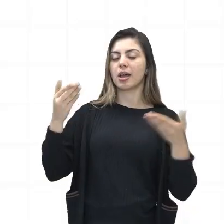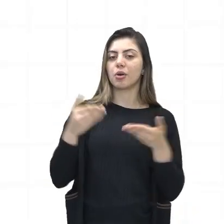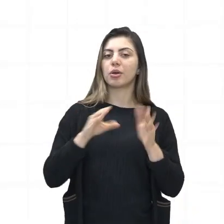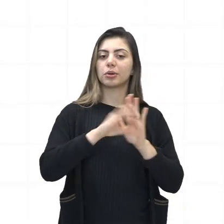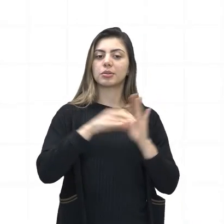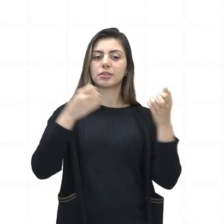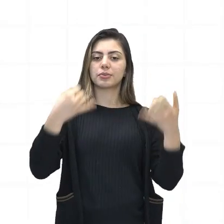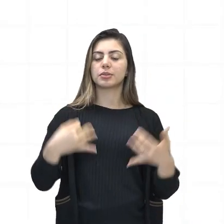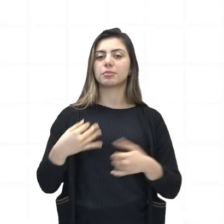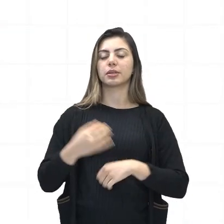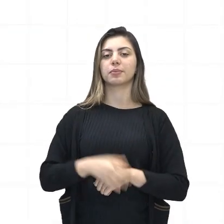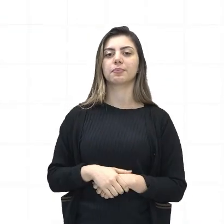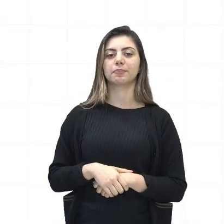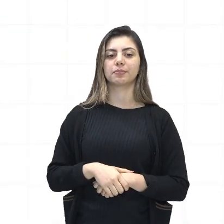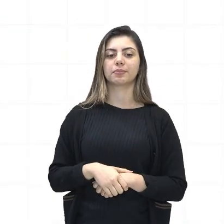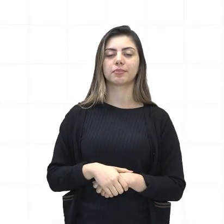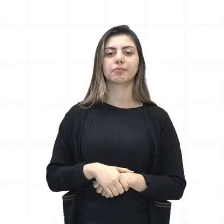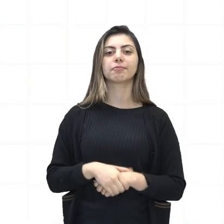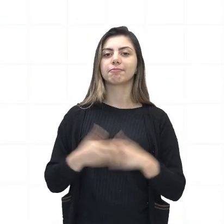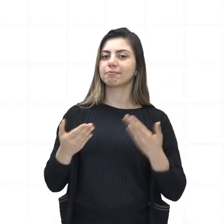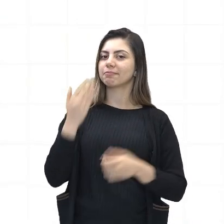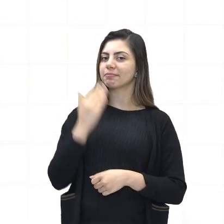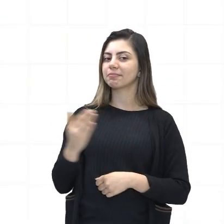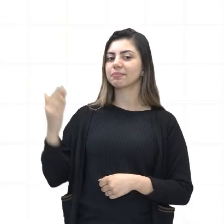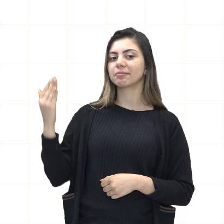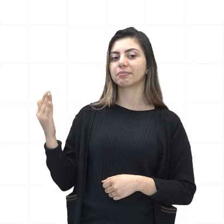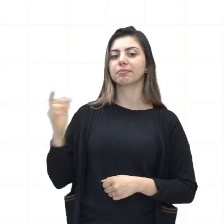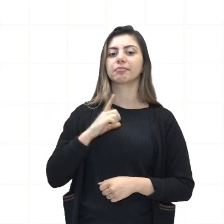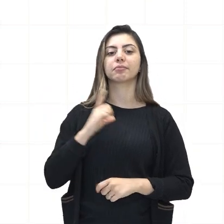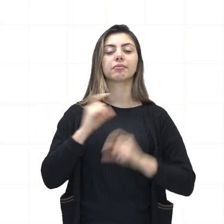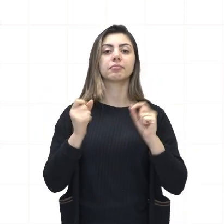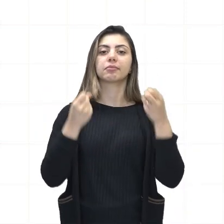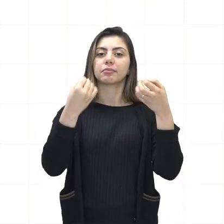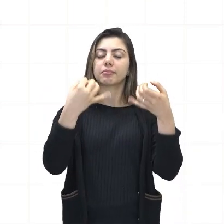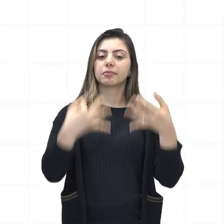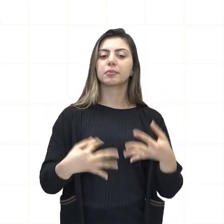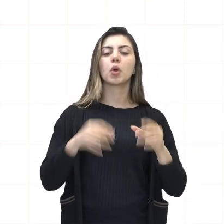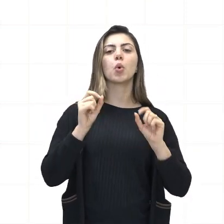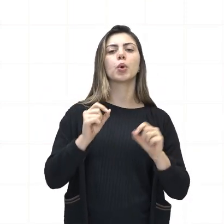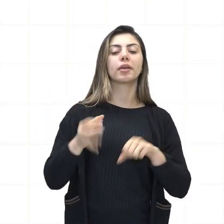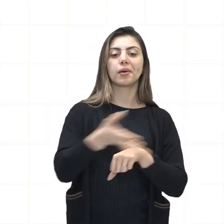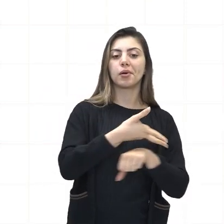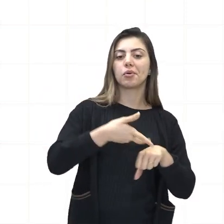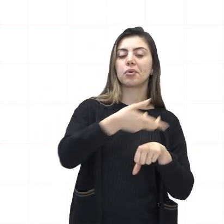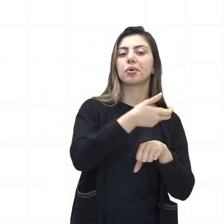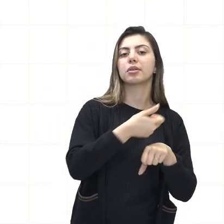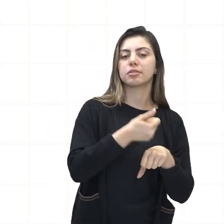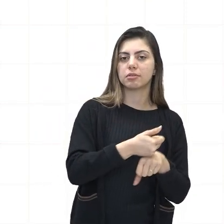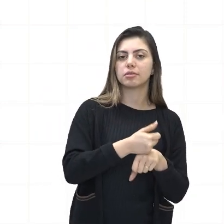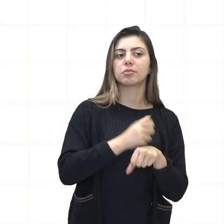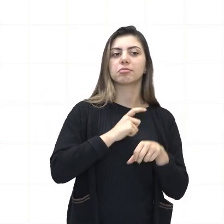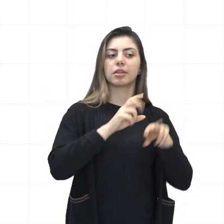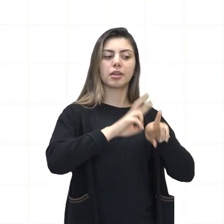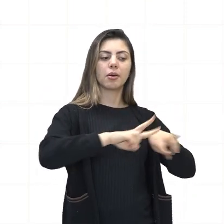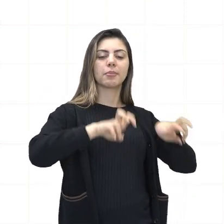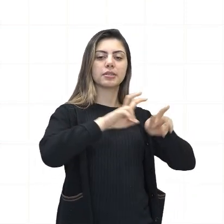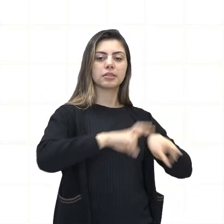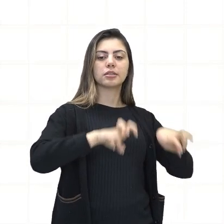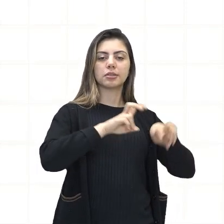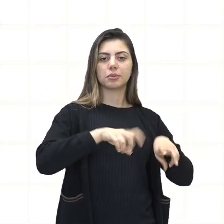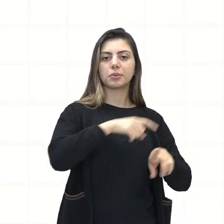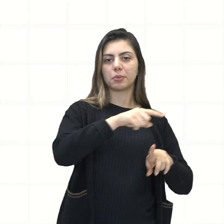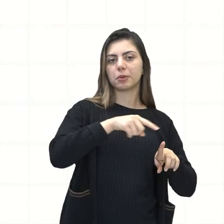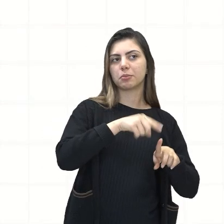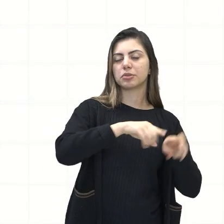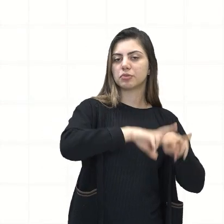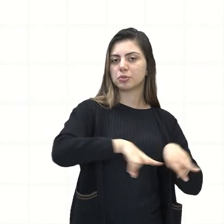que é importante para vocês anotarem. Olha só, temos aqui a definição do que é essa colonização por exploração, né, ou de exploração,